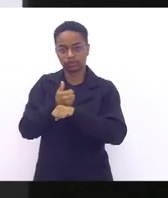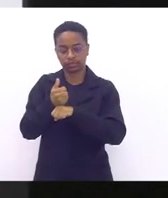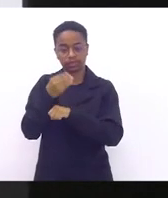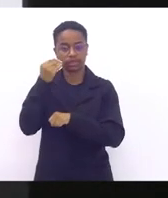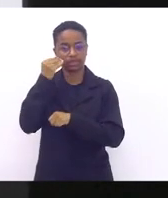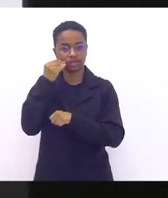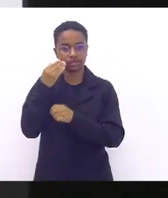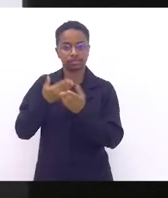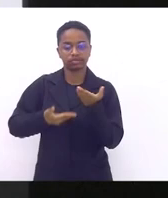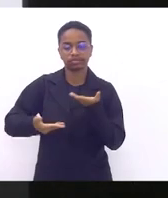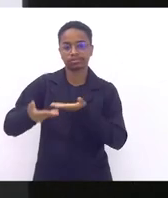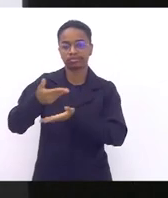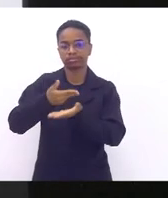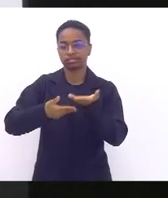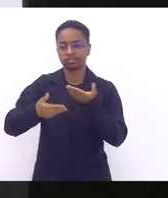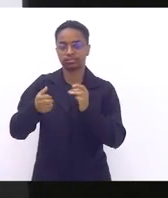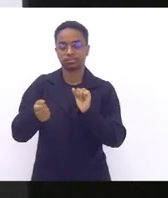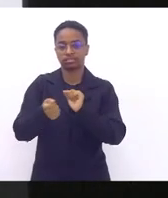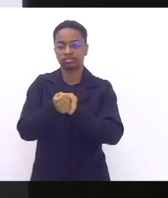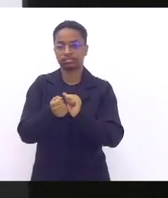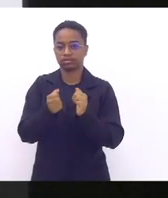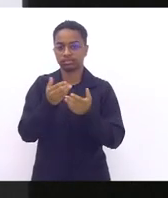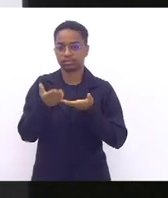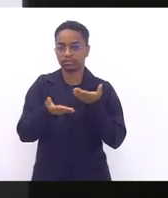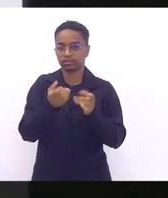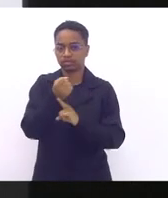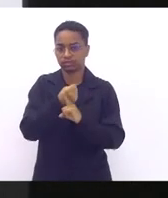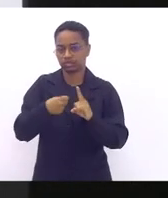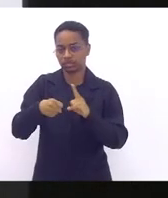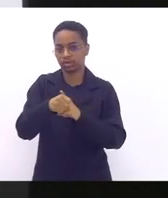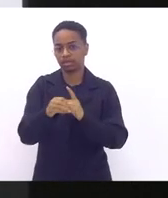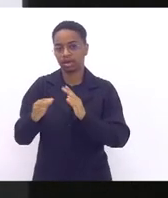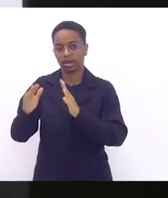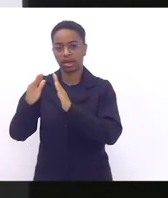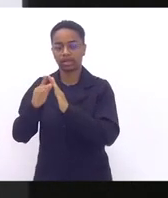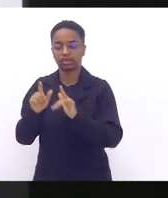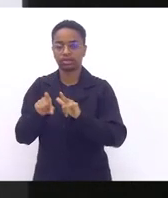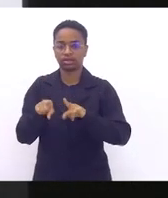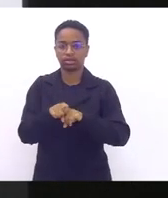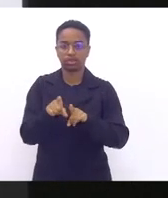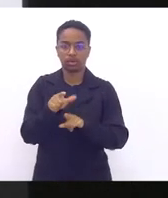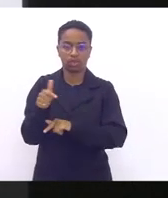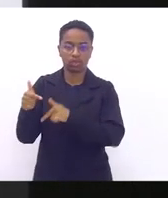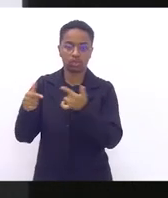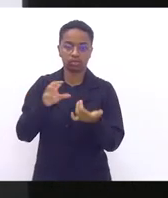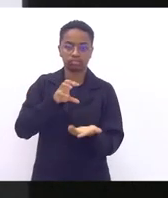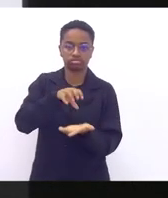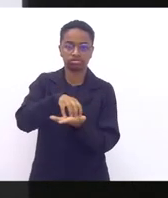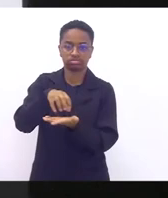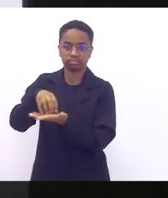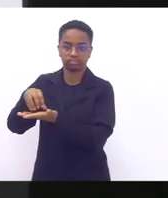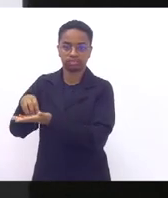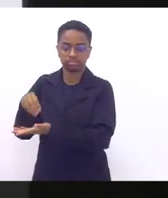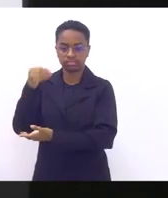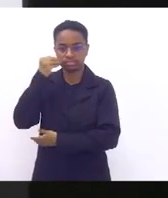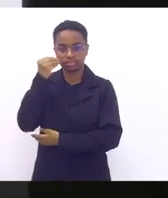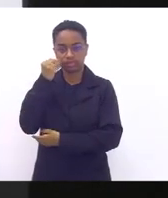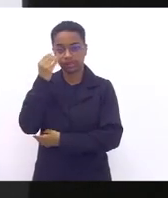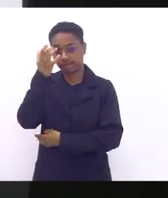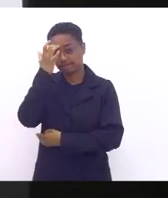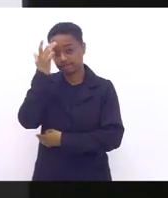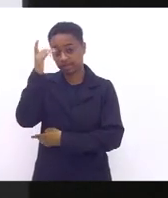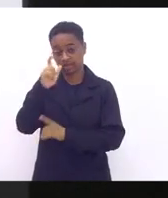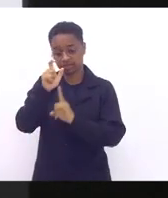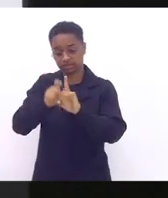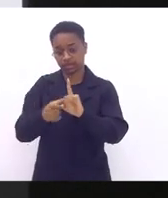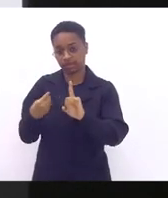articulação intersetorial com a assistência social, com a habitação, com outros setores do município, que possam facilitar, então, tanto